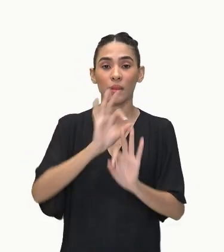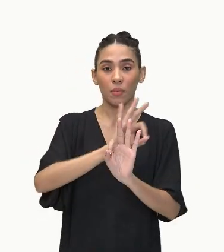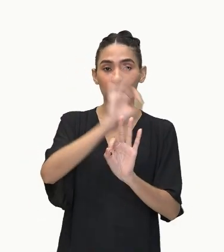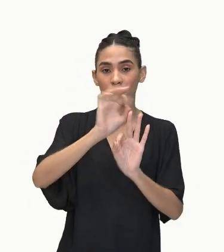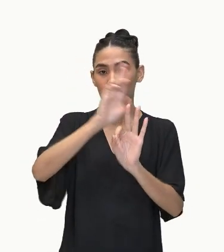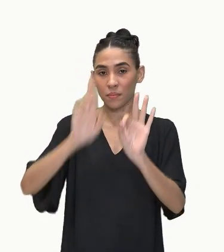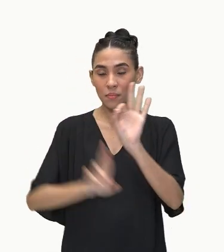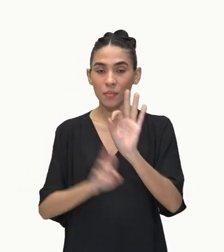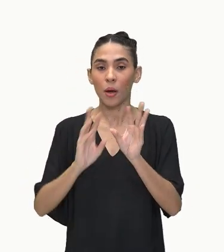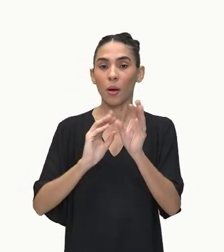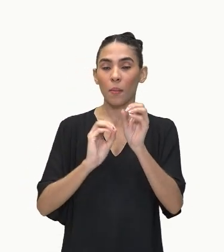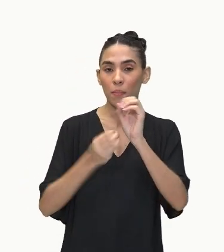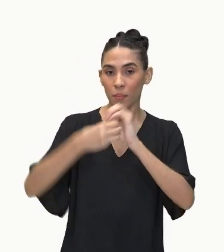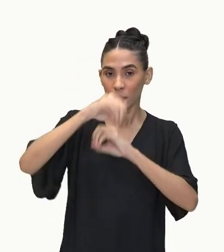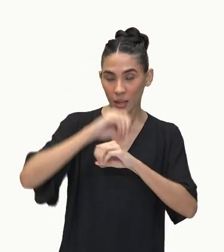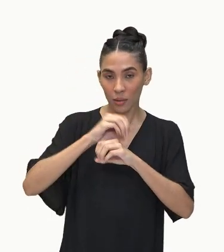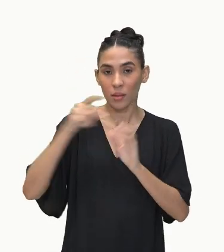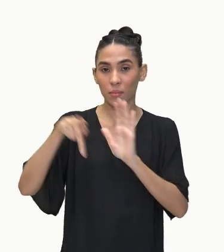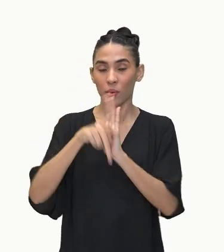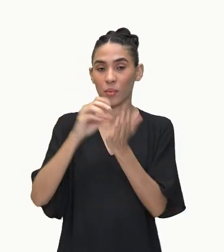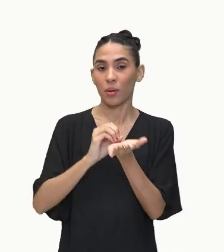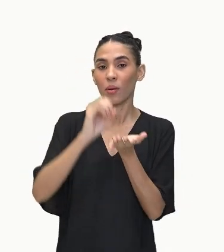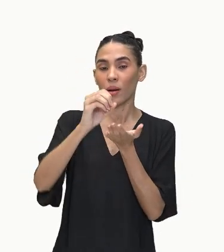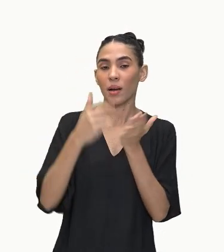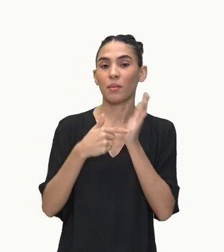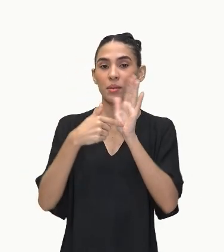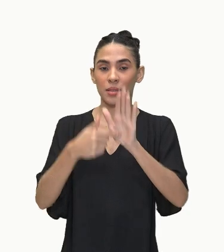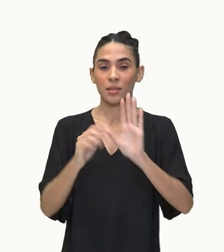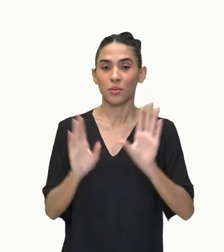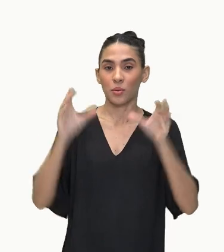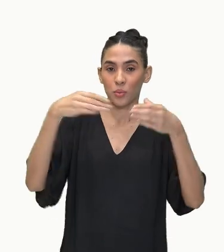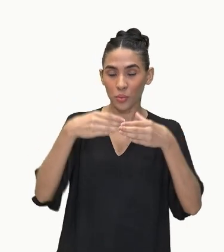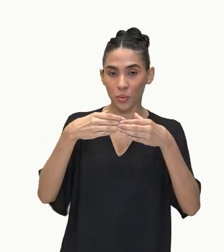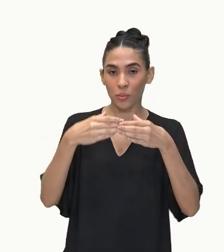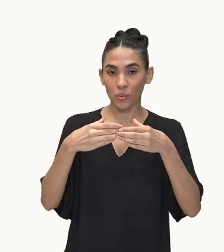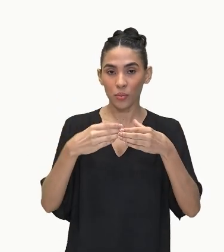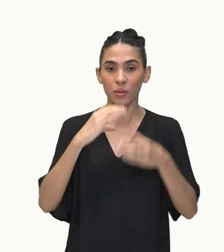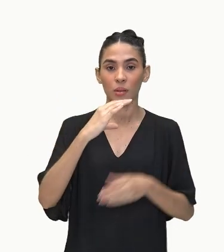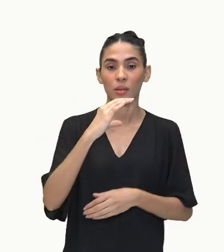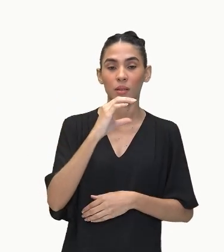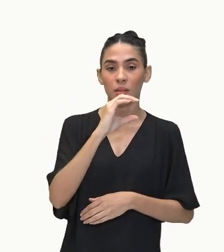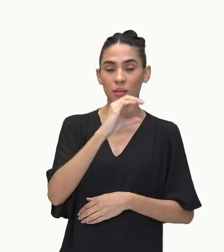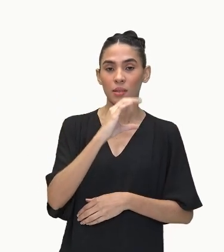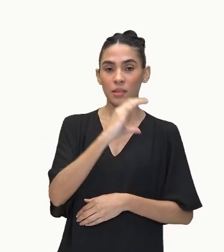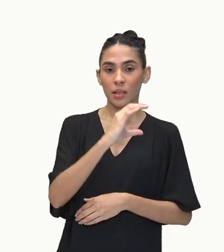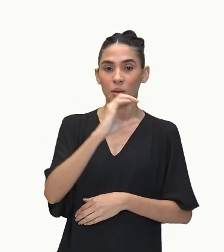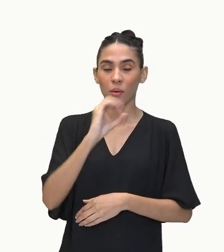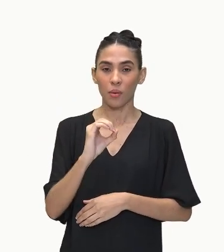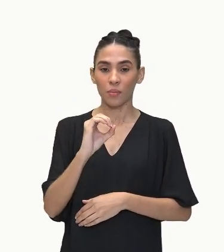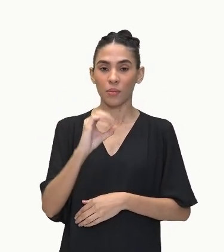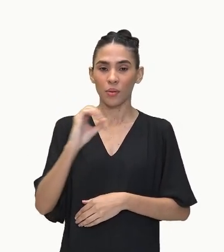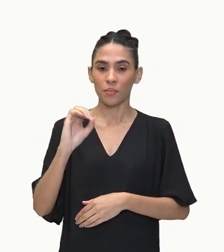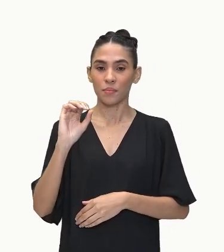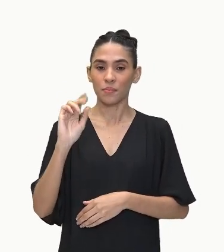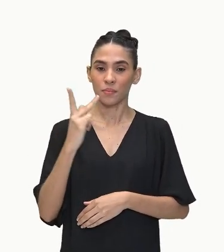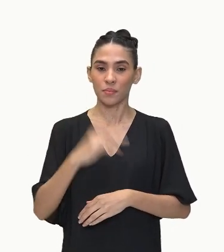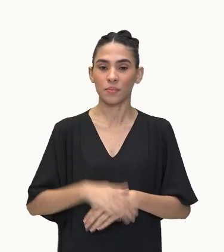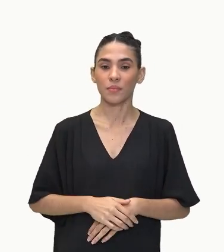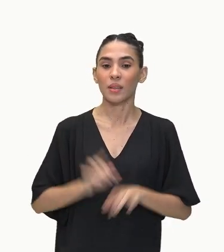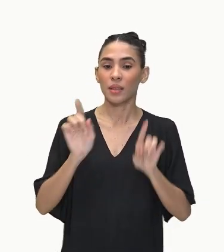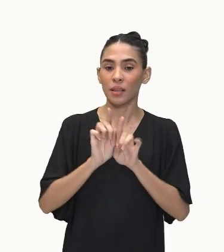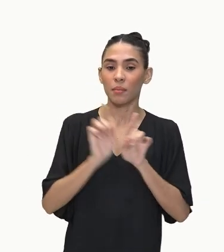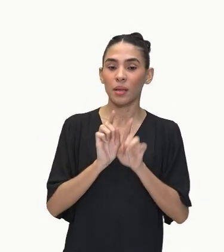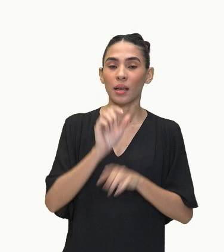moléculas orgânicas que apresentam grupos carboxila, que é o COOH, e o grupo amino, que é